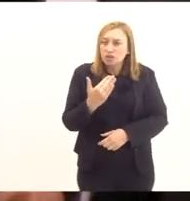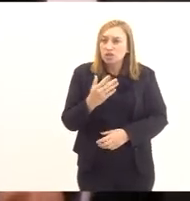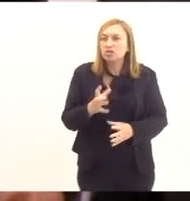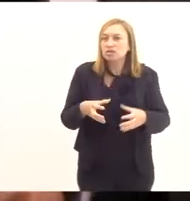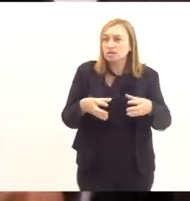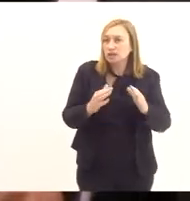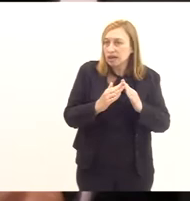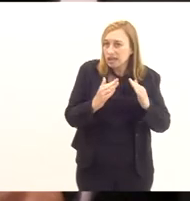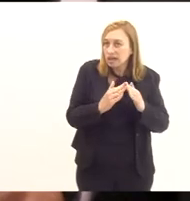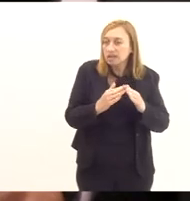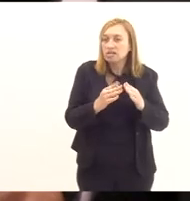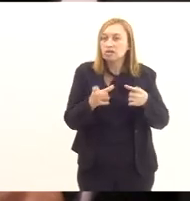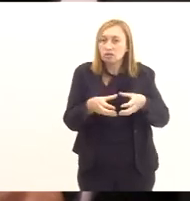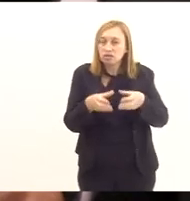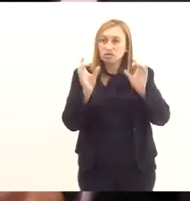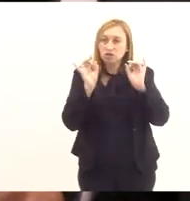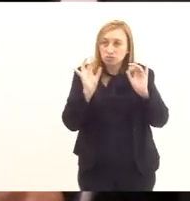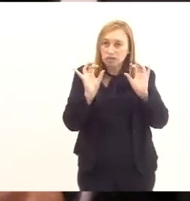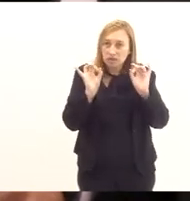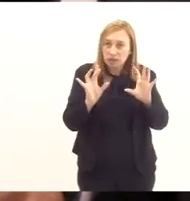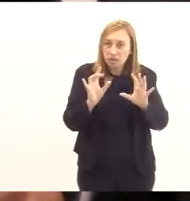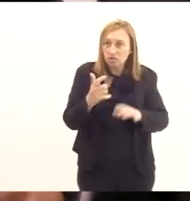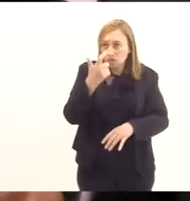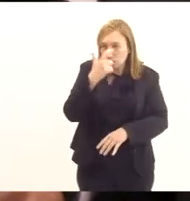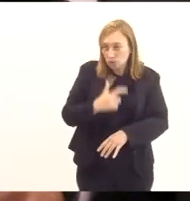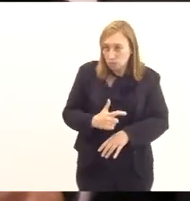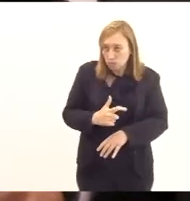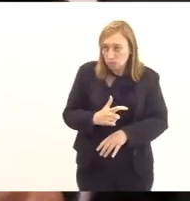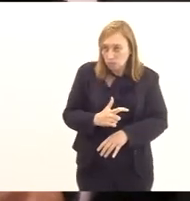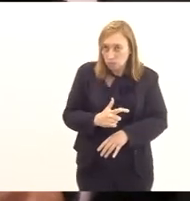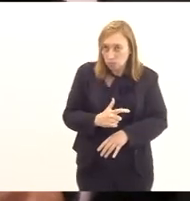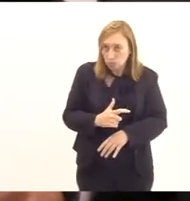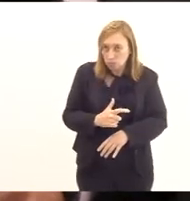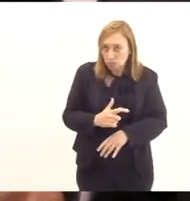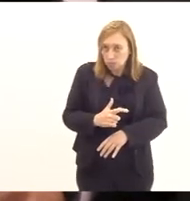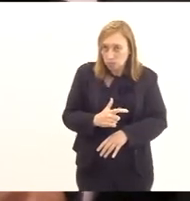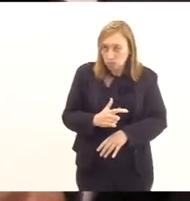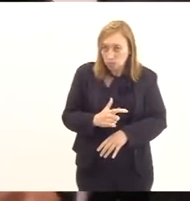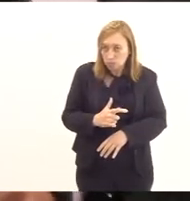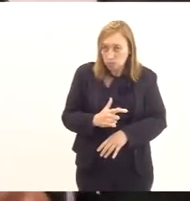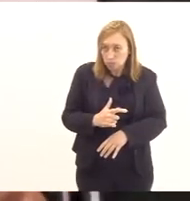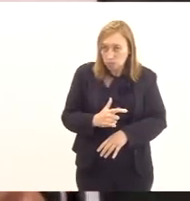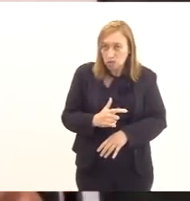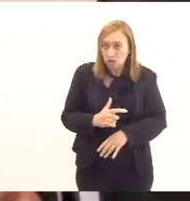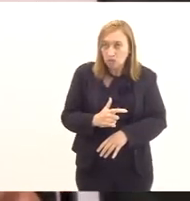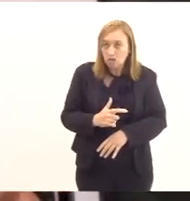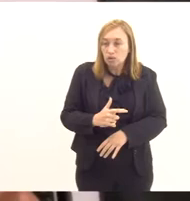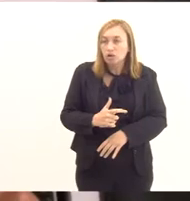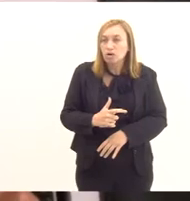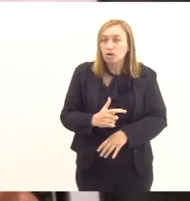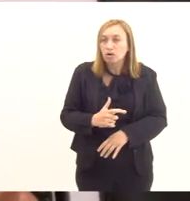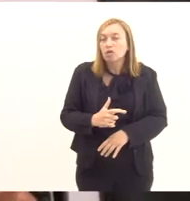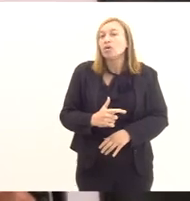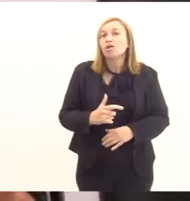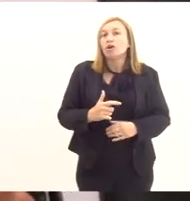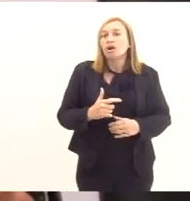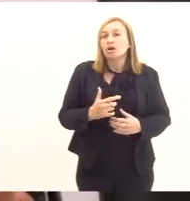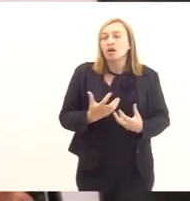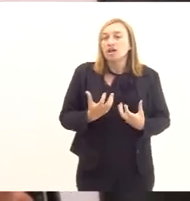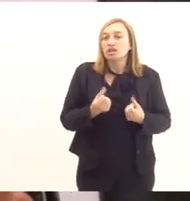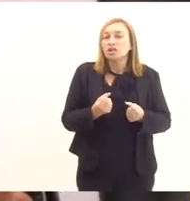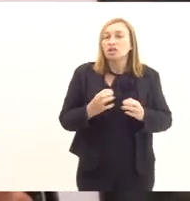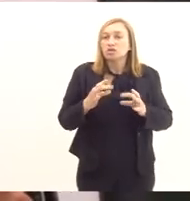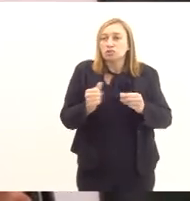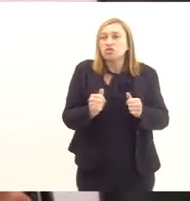comissão especial Olá eu sou um legalista por natureza já sofreu na pele todo tipo de covarde tem que